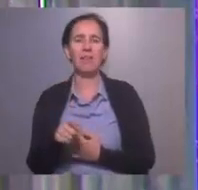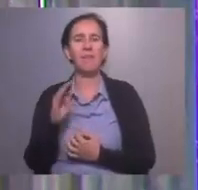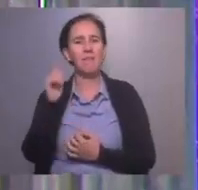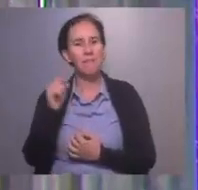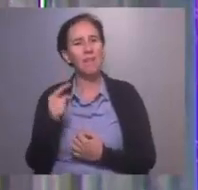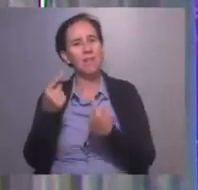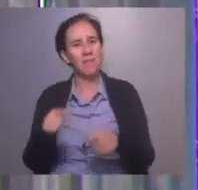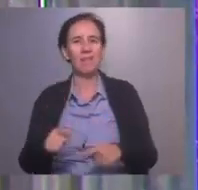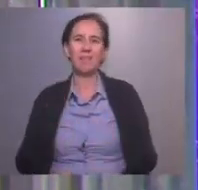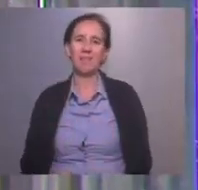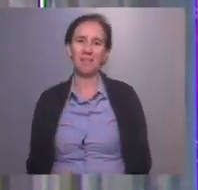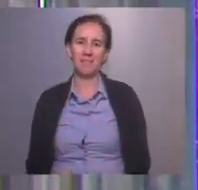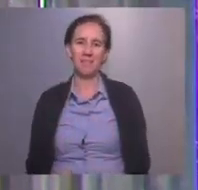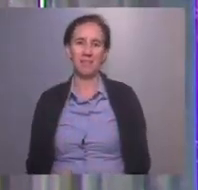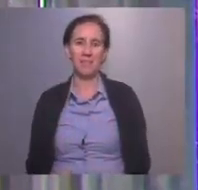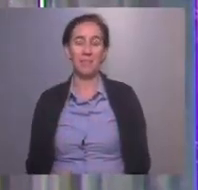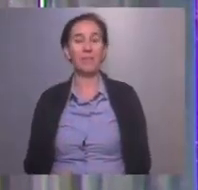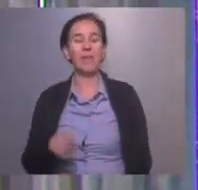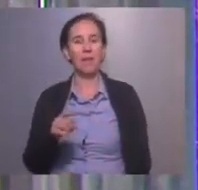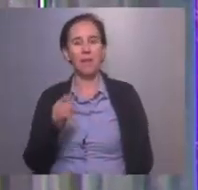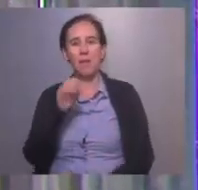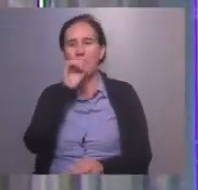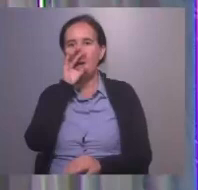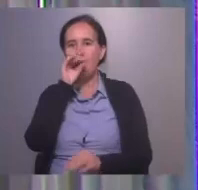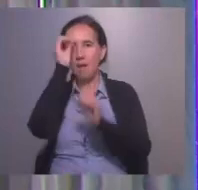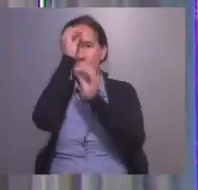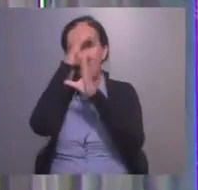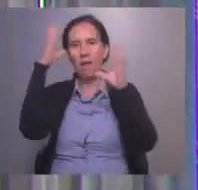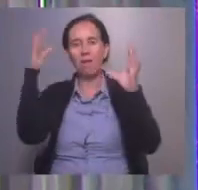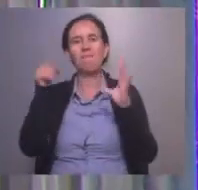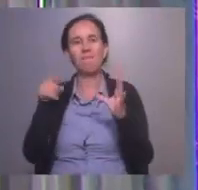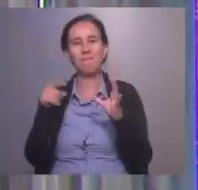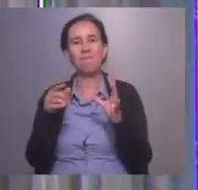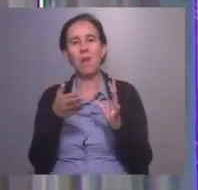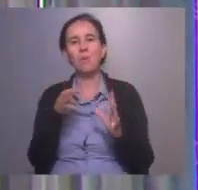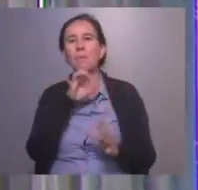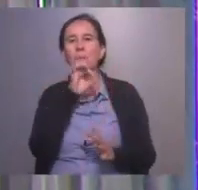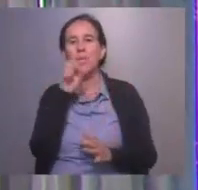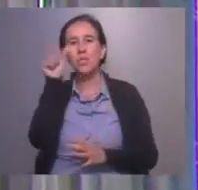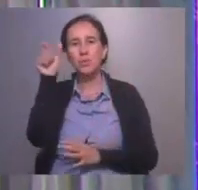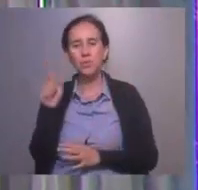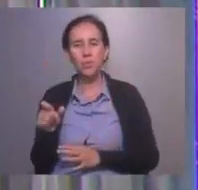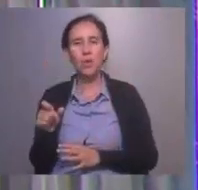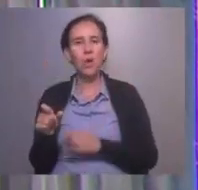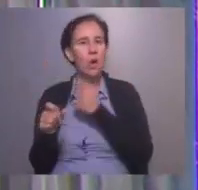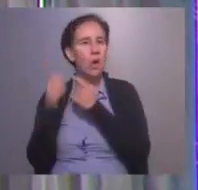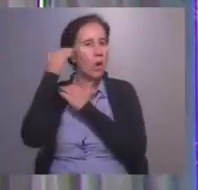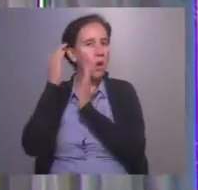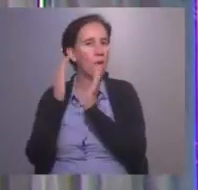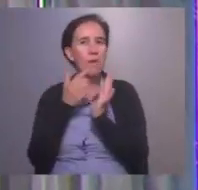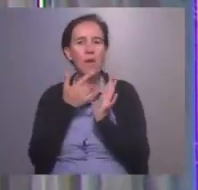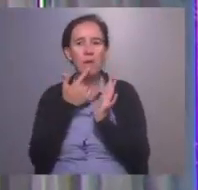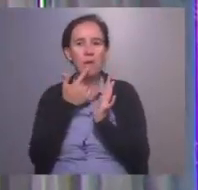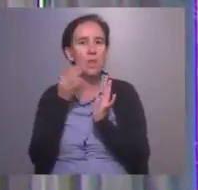Tendes fé. Estes mistérios foram celebrados quando o bispo tocou os teus ouvidos e a tua